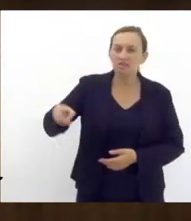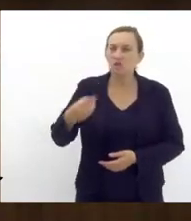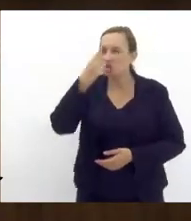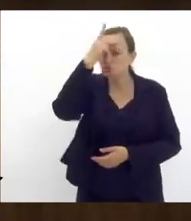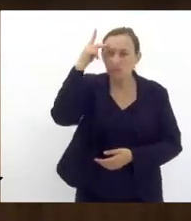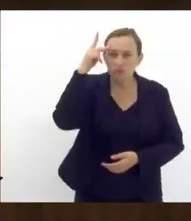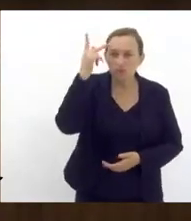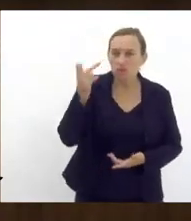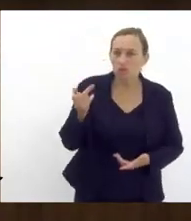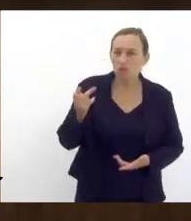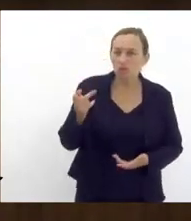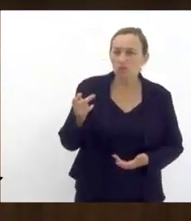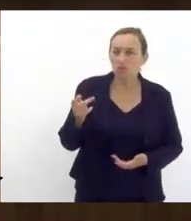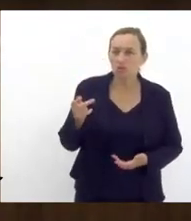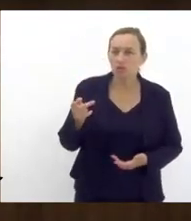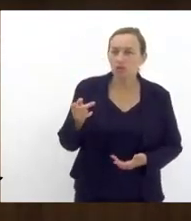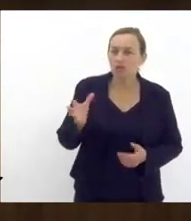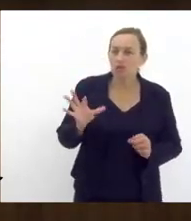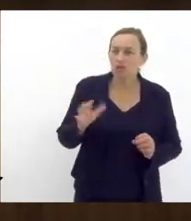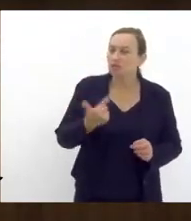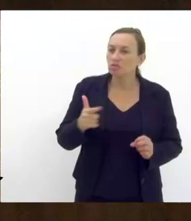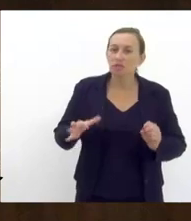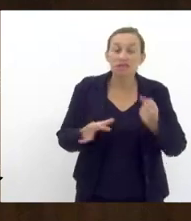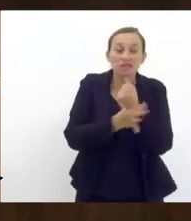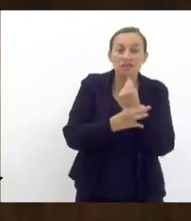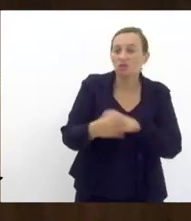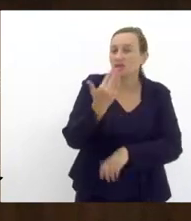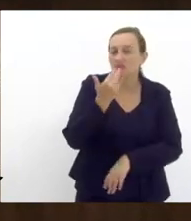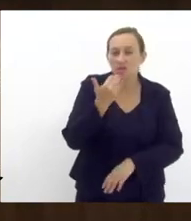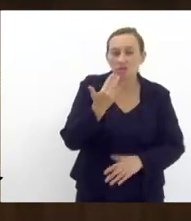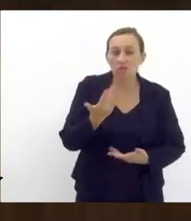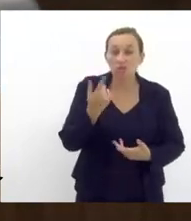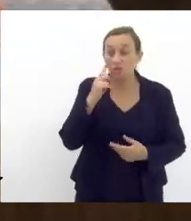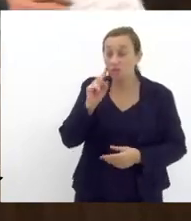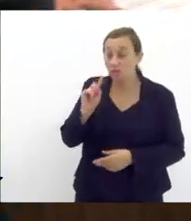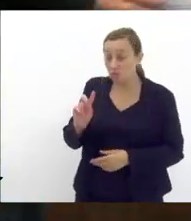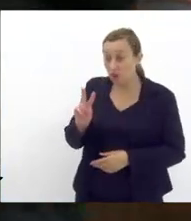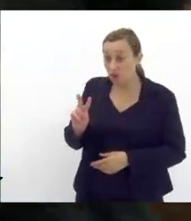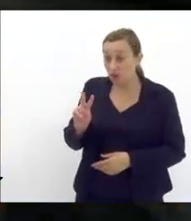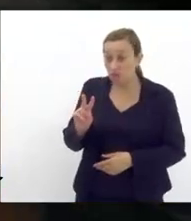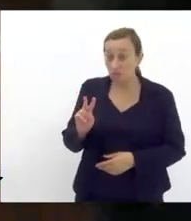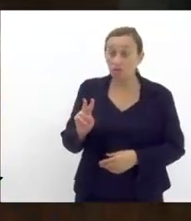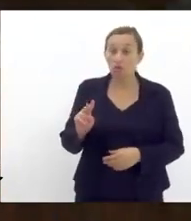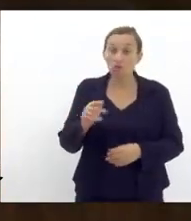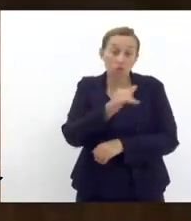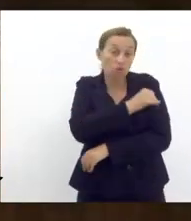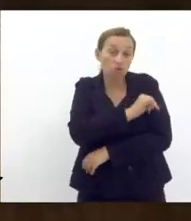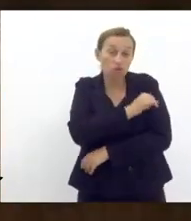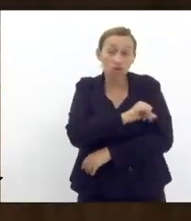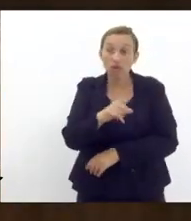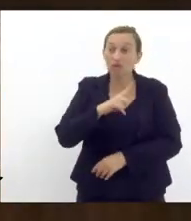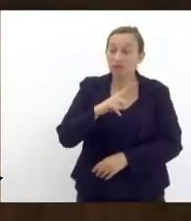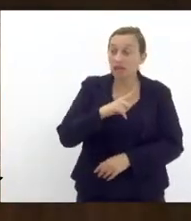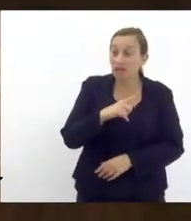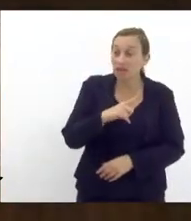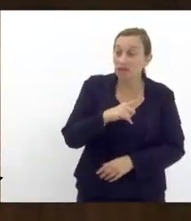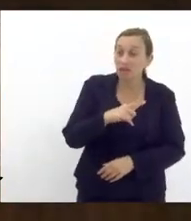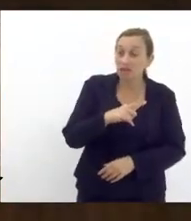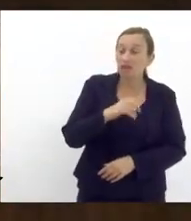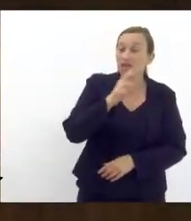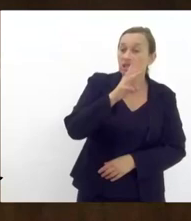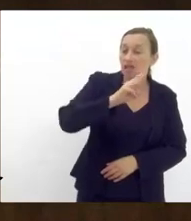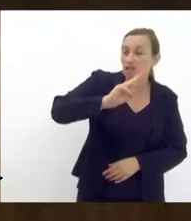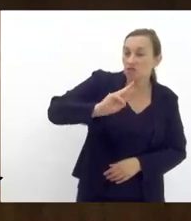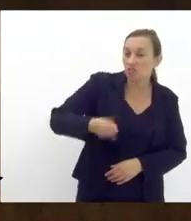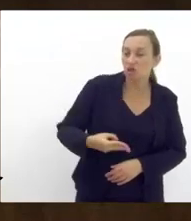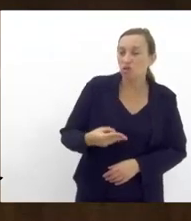pessoas insegurança alimentar e quando olhamos para o mapa do Rio de Janeiro nós temos três milhões